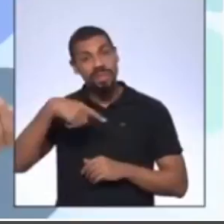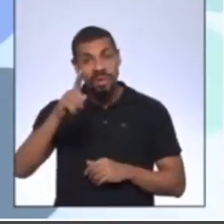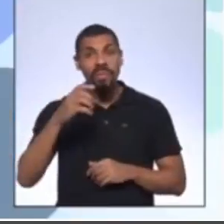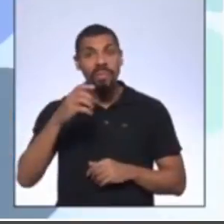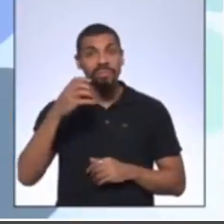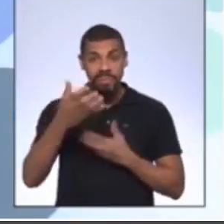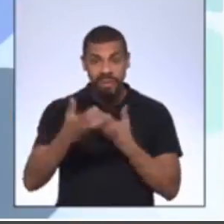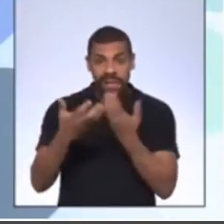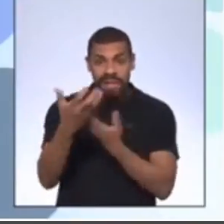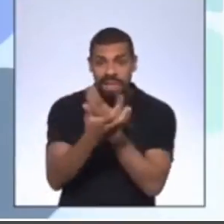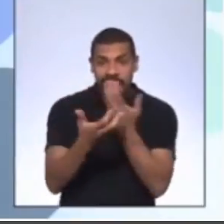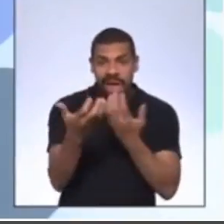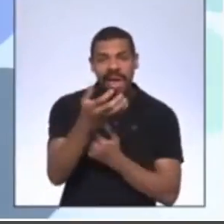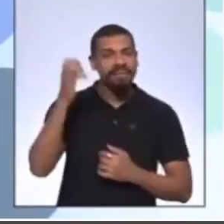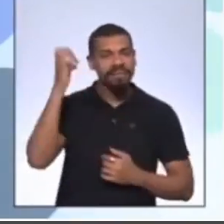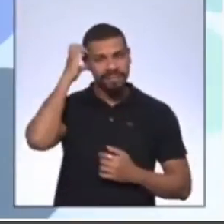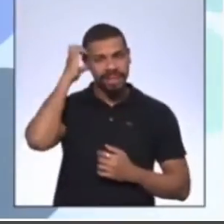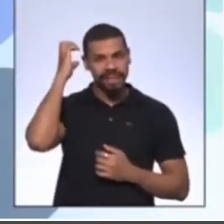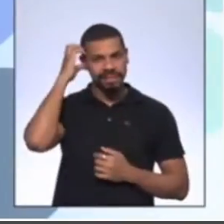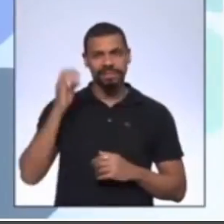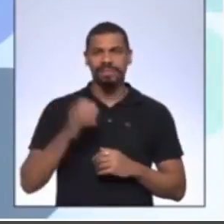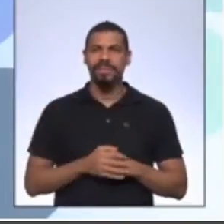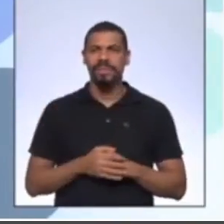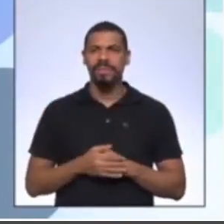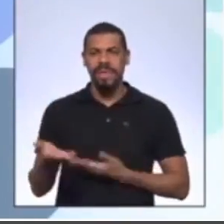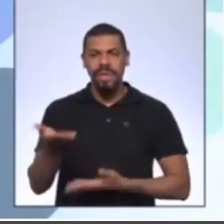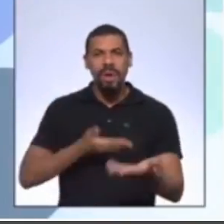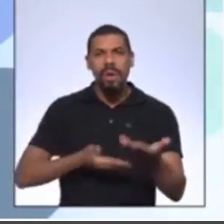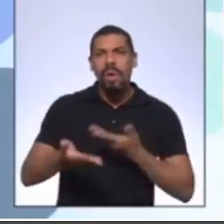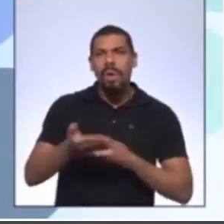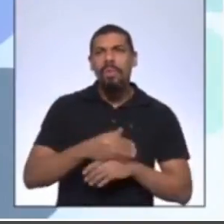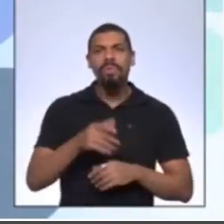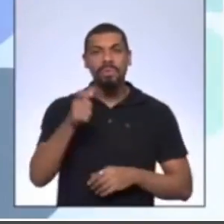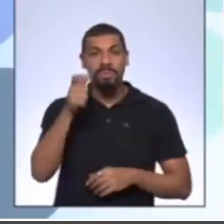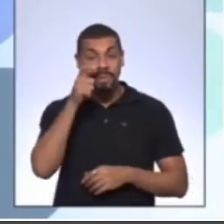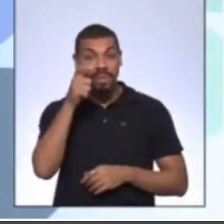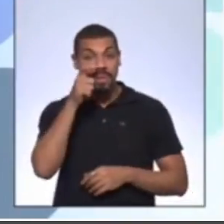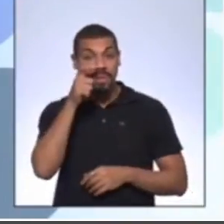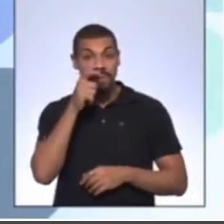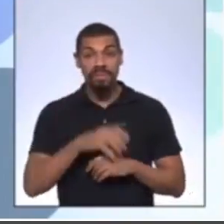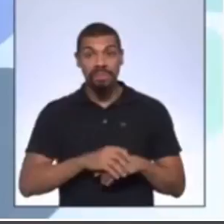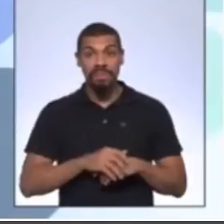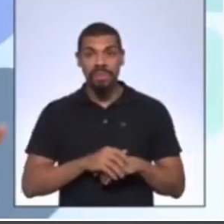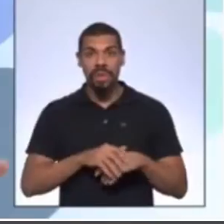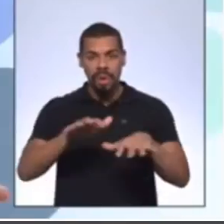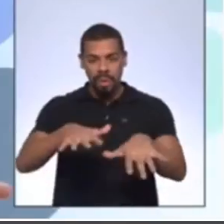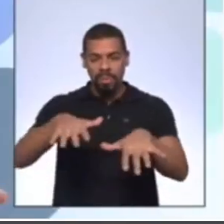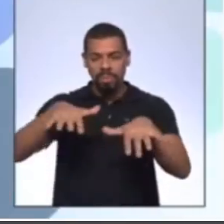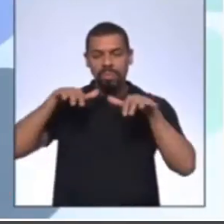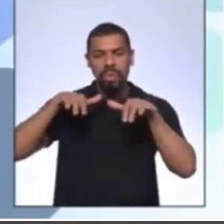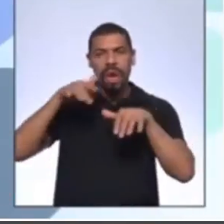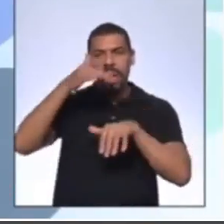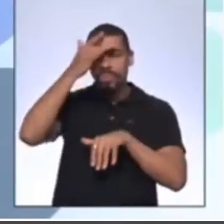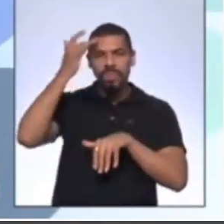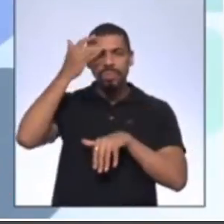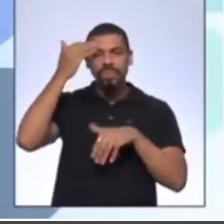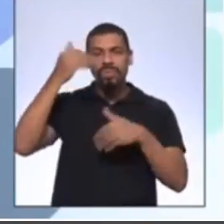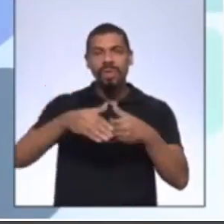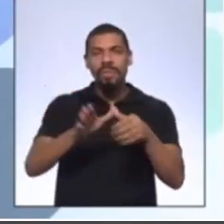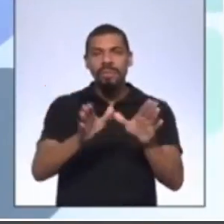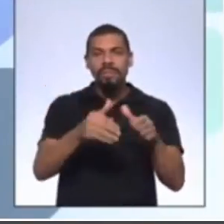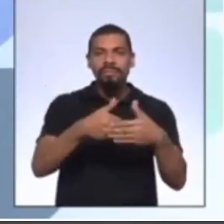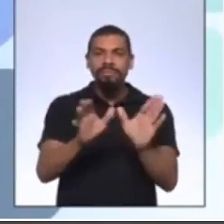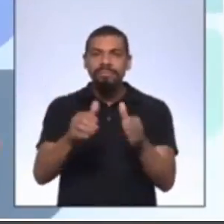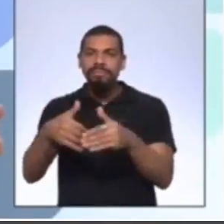rádio e para que essa interação com público fosse ainda mais interessante a vitória do rádio começaram a abrir suas